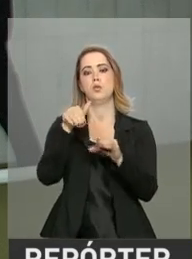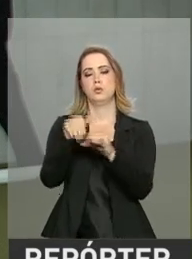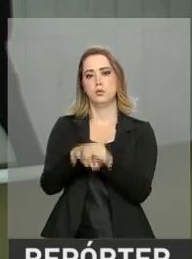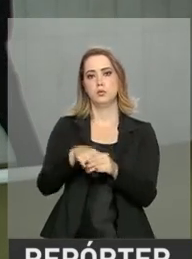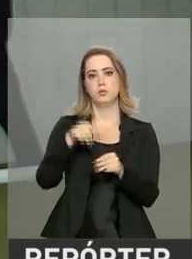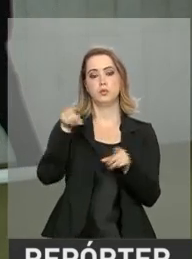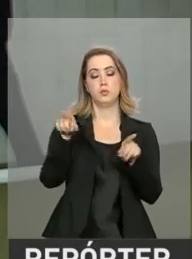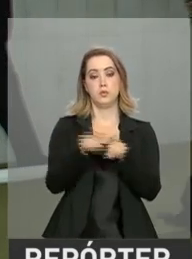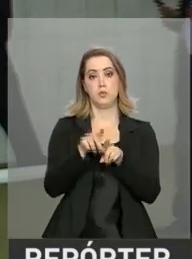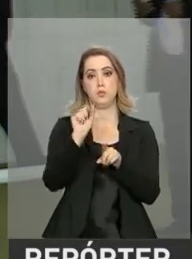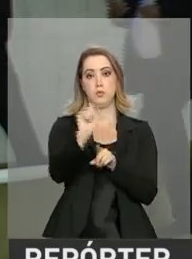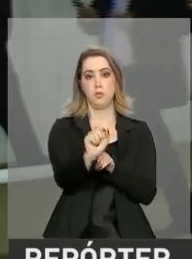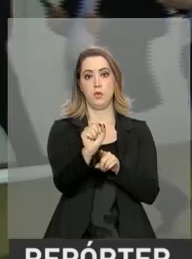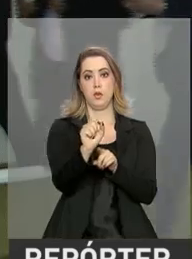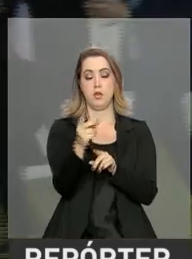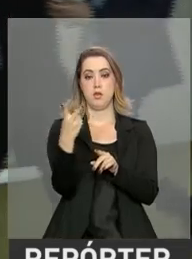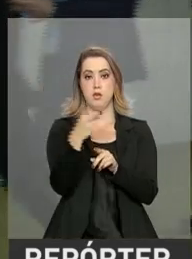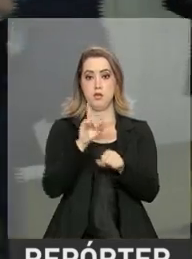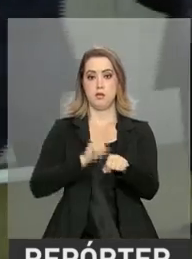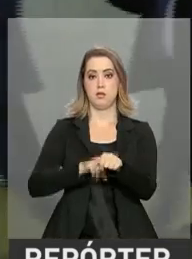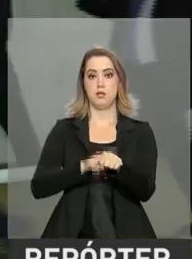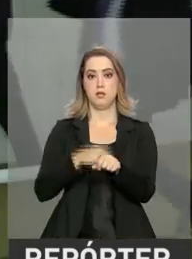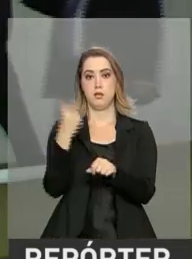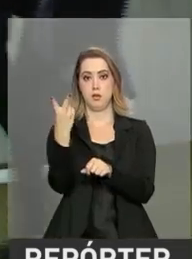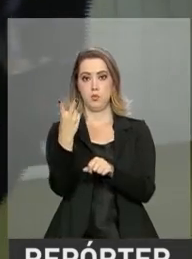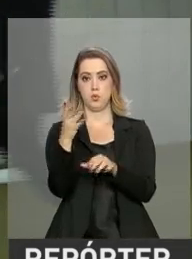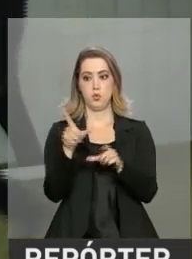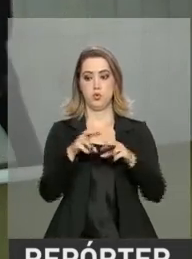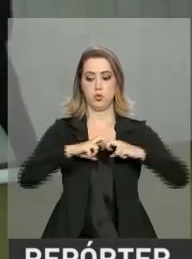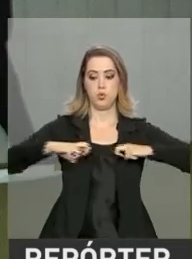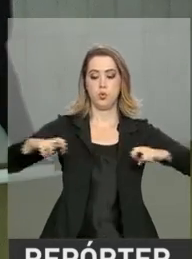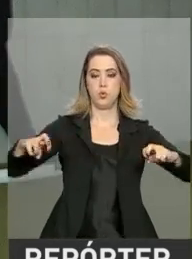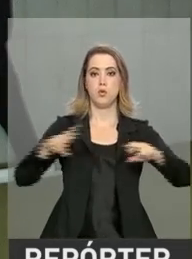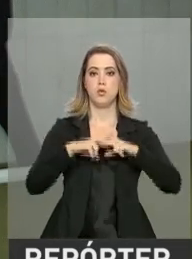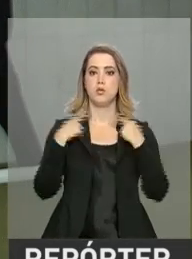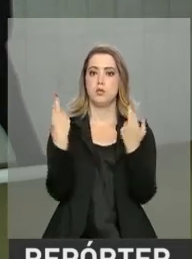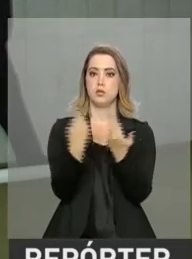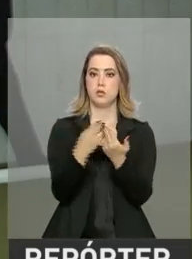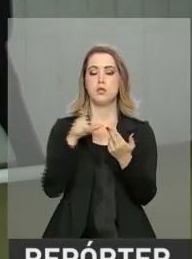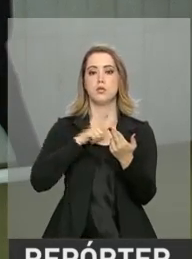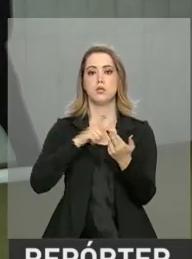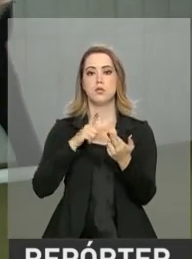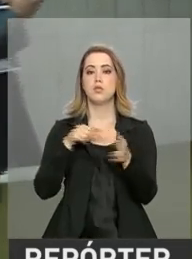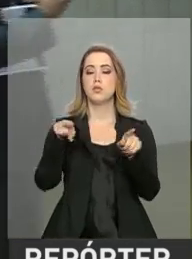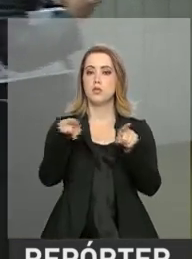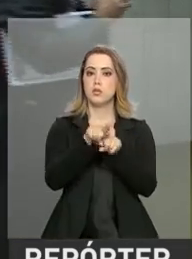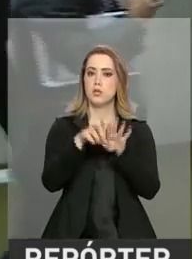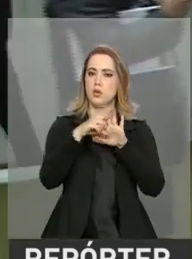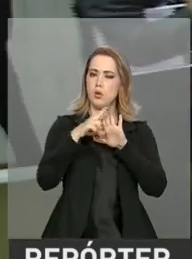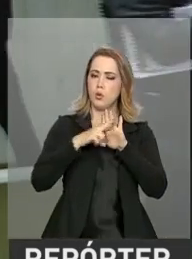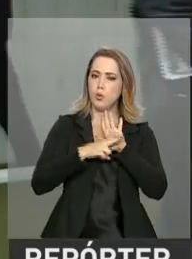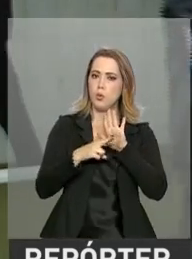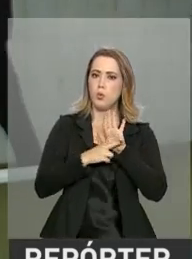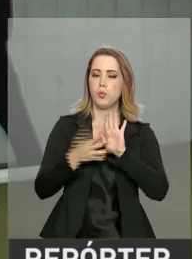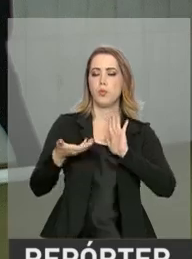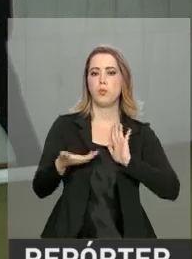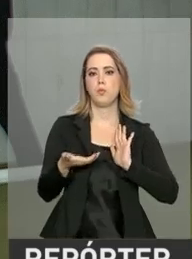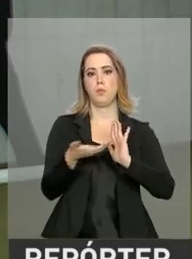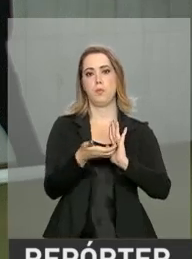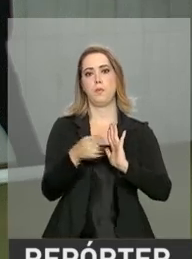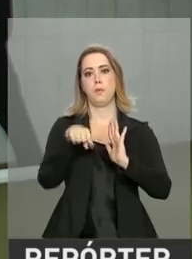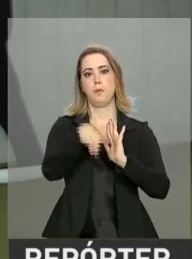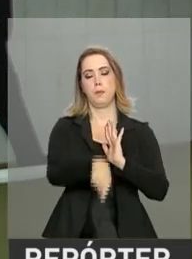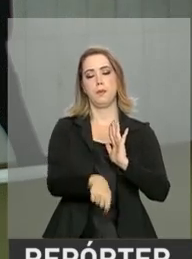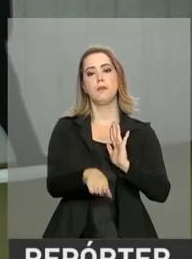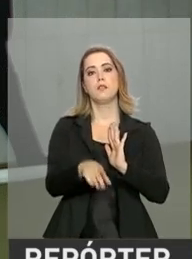Ulisses Guimarães. Este intervalo de duas sessões está previsto no regimento interno da Câmara dos Deputados. E